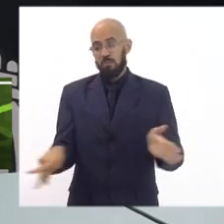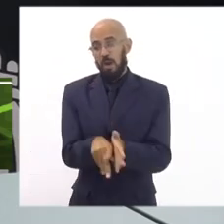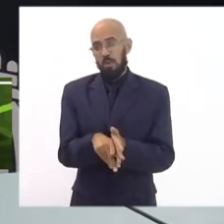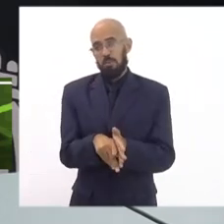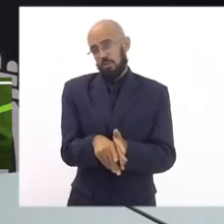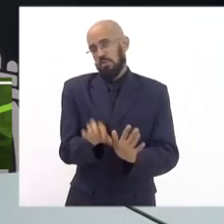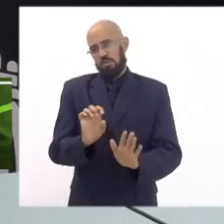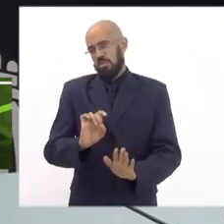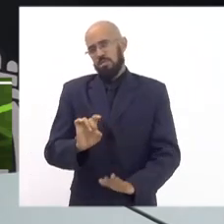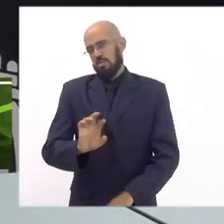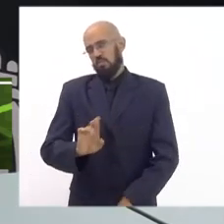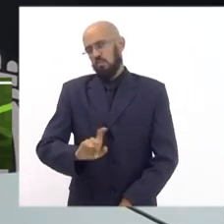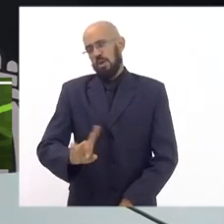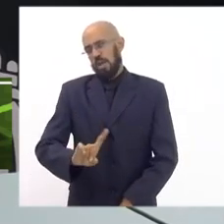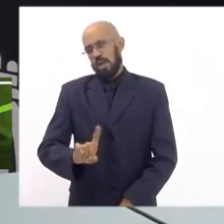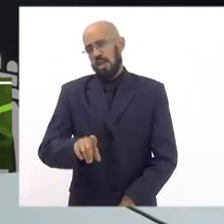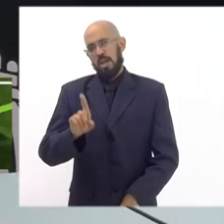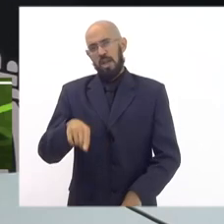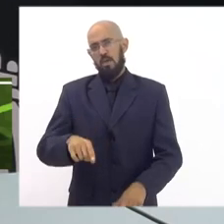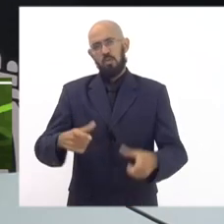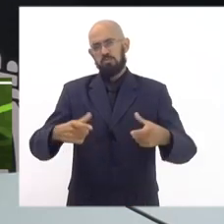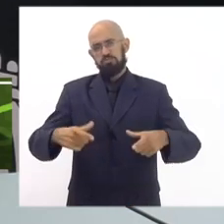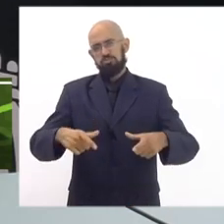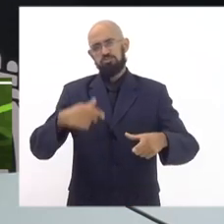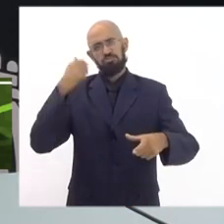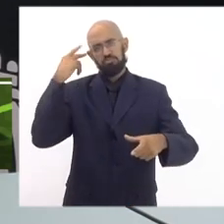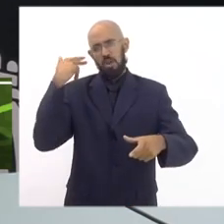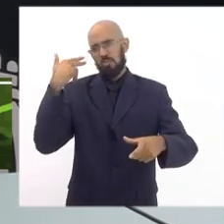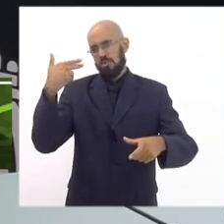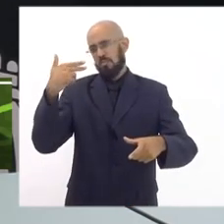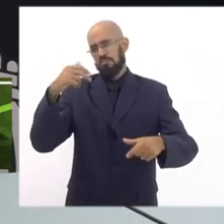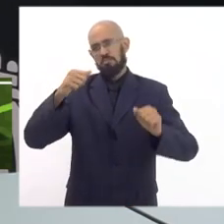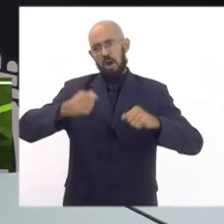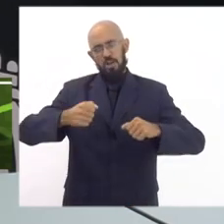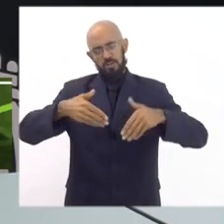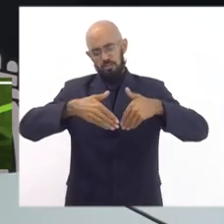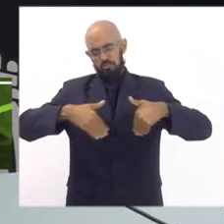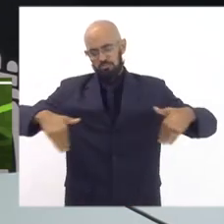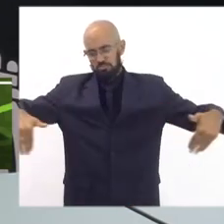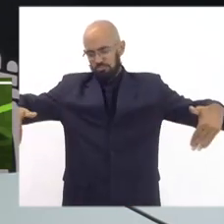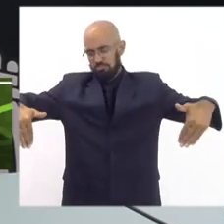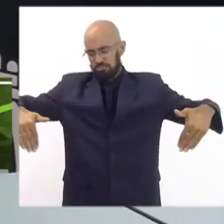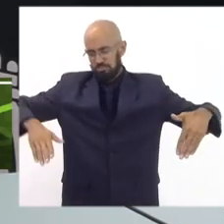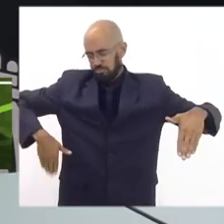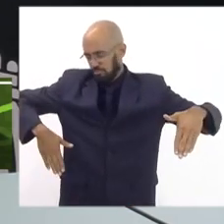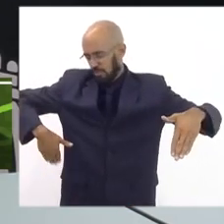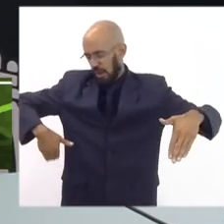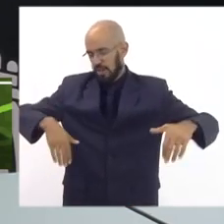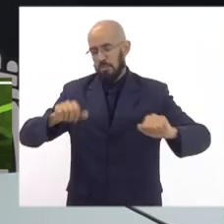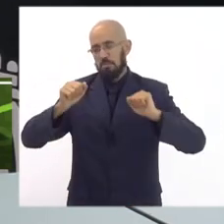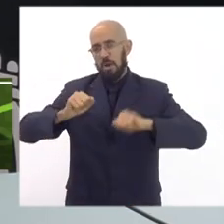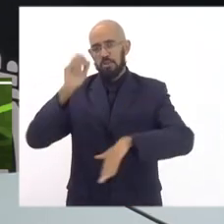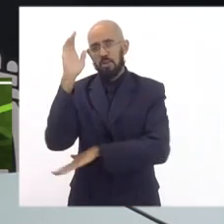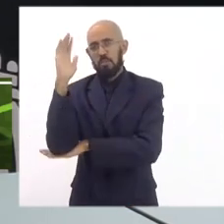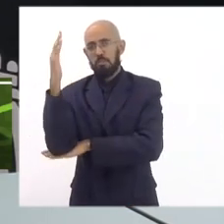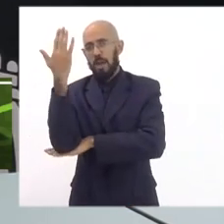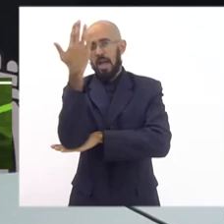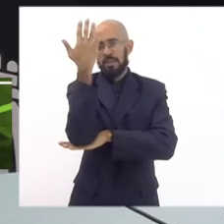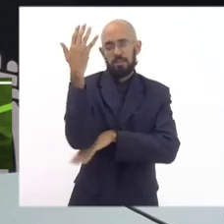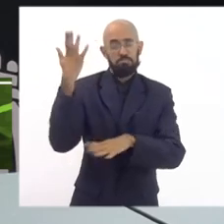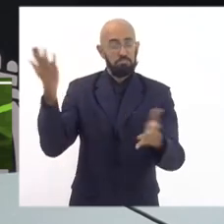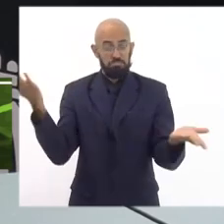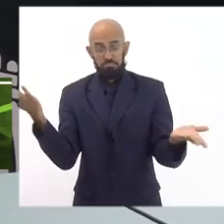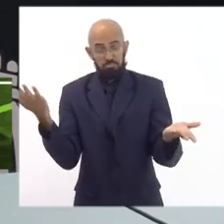espaço naturista. Pode ser uma orla de praia, pode ser um parque florestal,